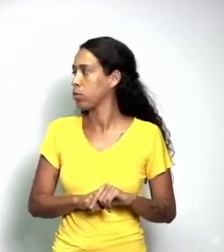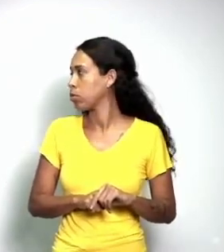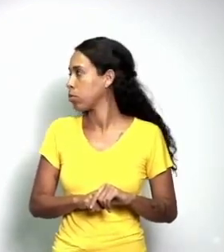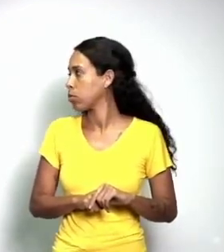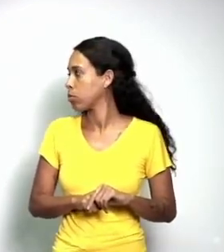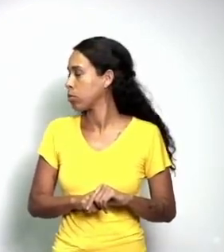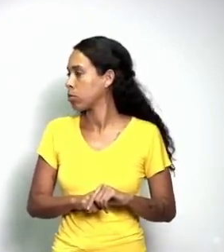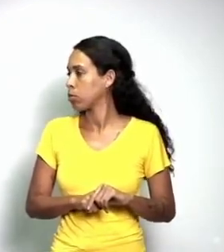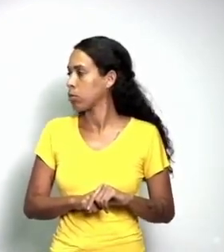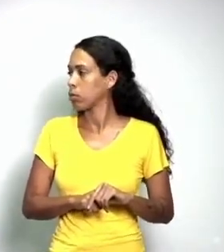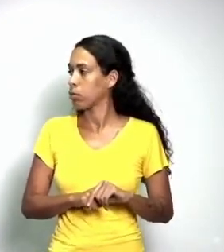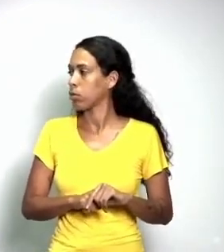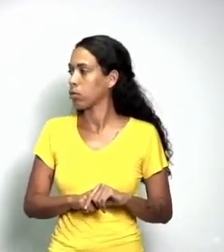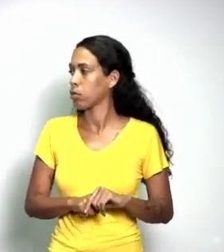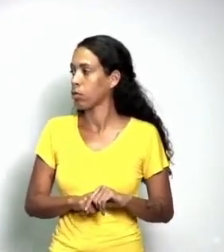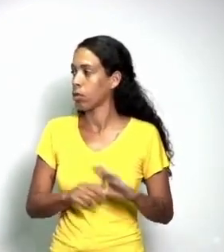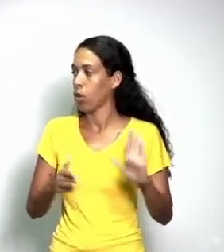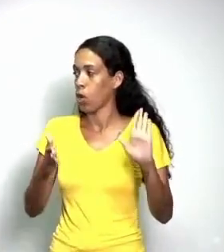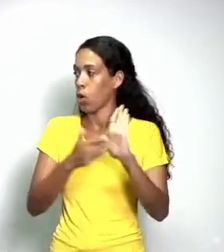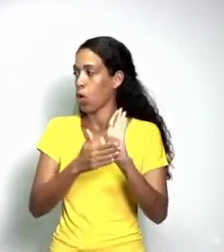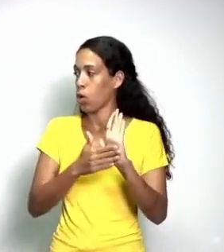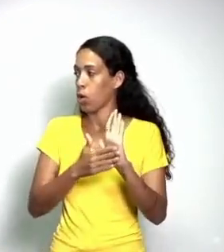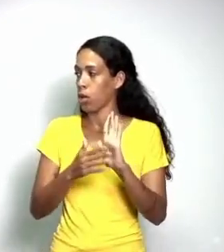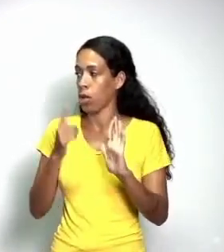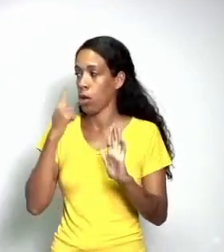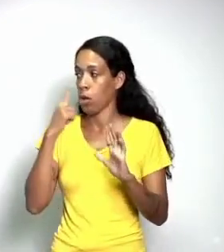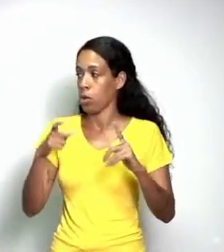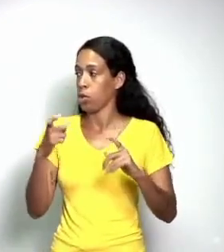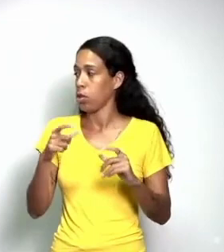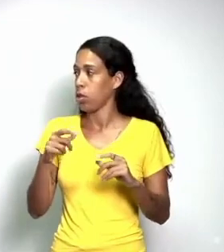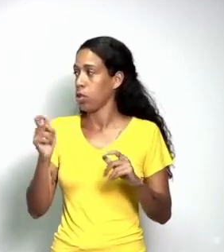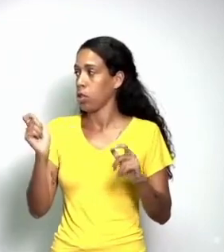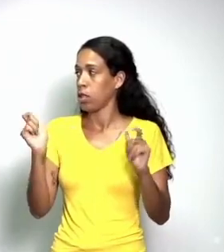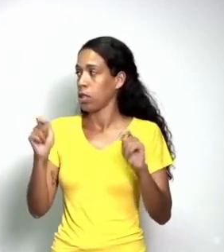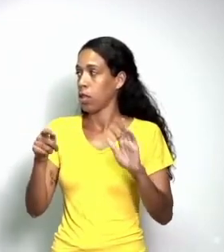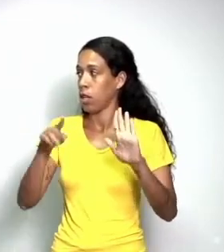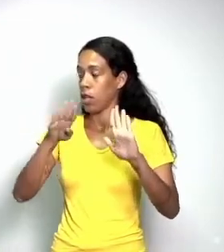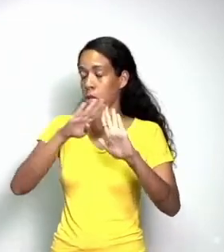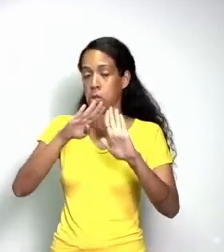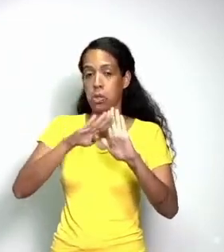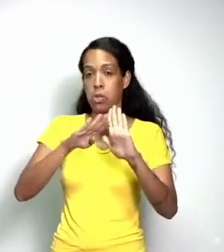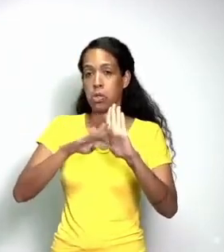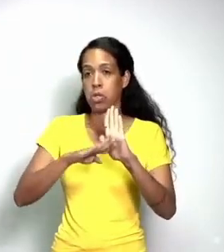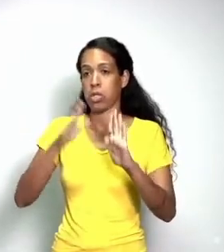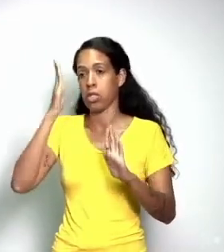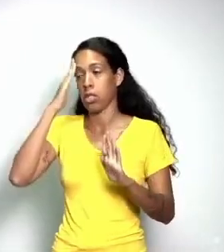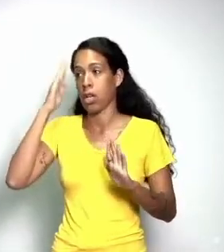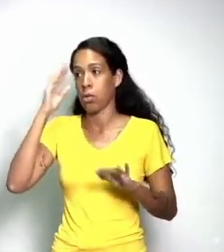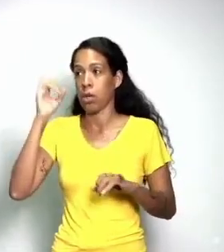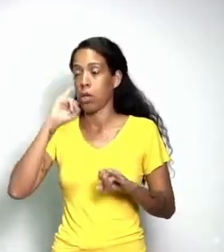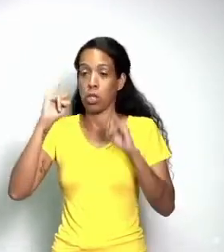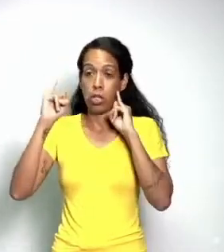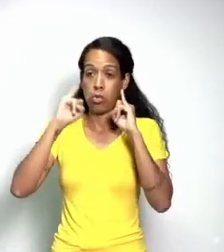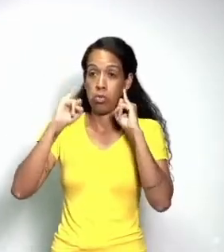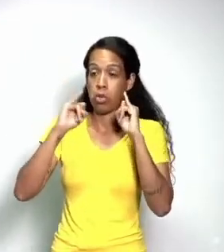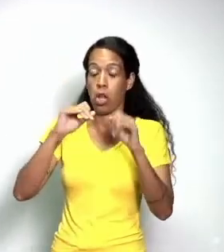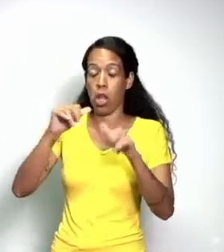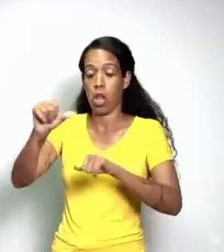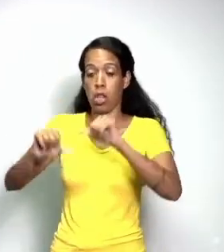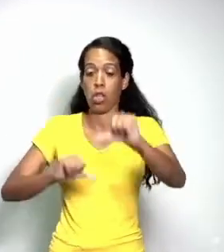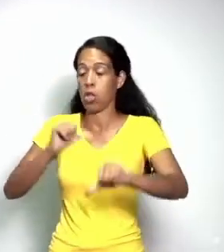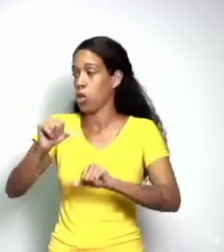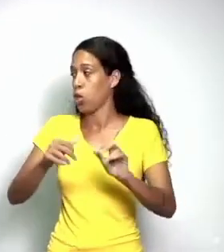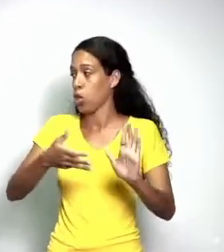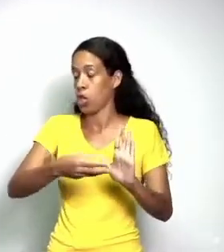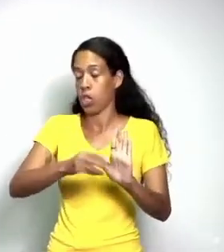na câmera, né? Então, colocar o Velcro aqui e poder fazer as tags de identificação. E aí, toda vez que a gente fizer alguma troca de material, a gente